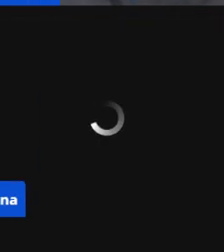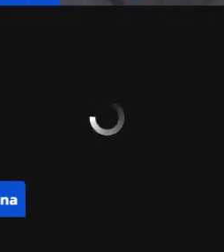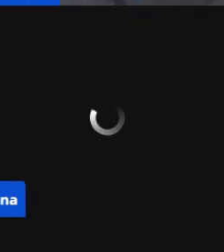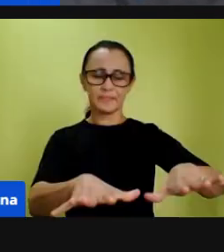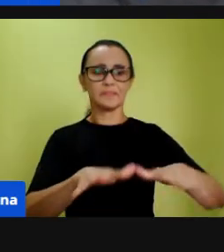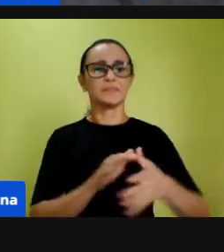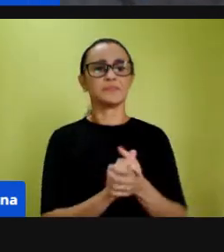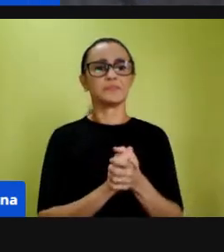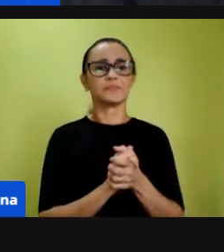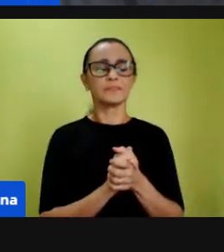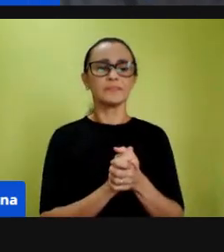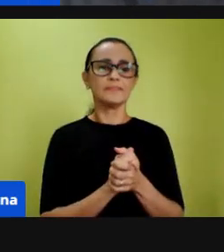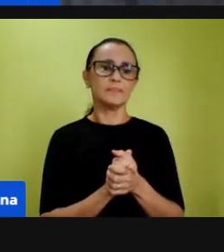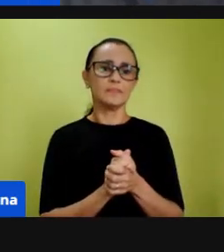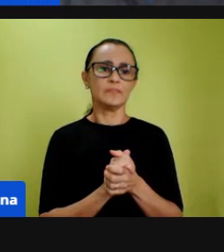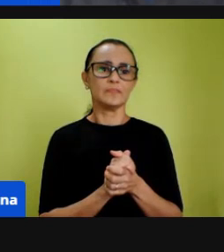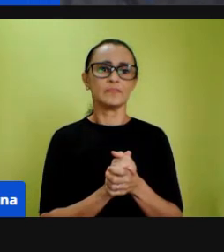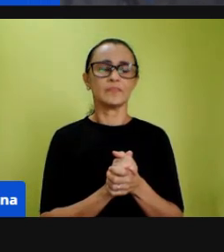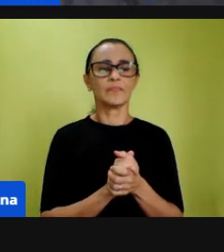Bom,